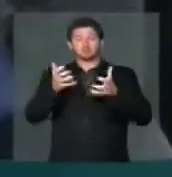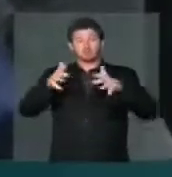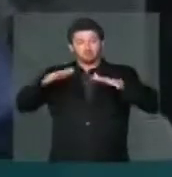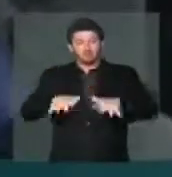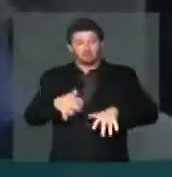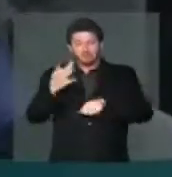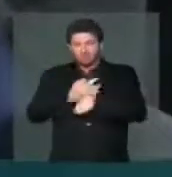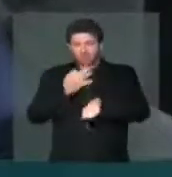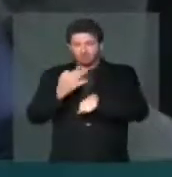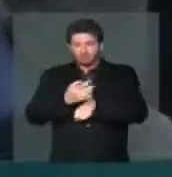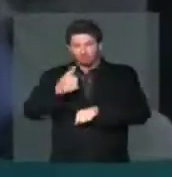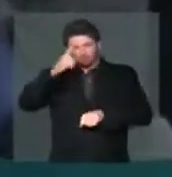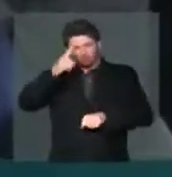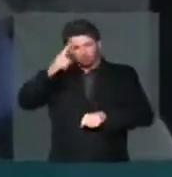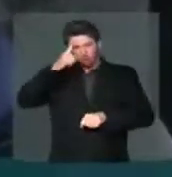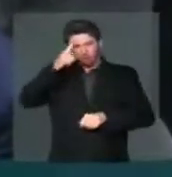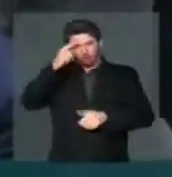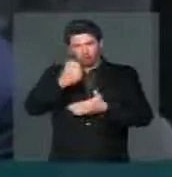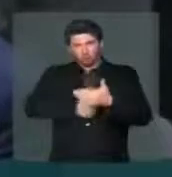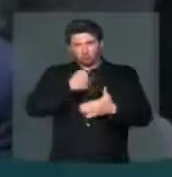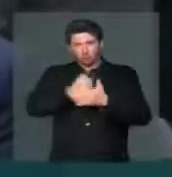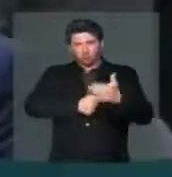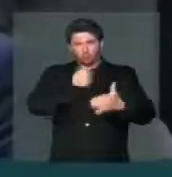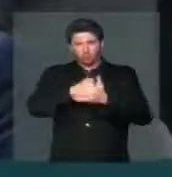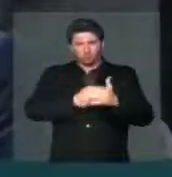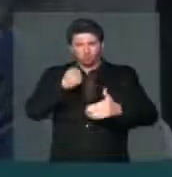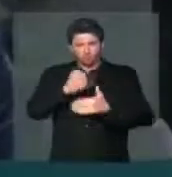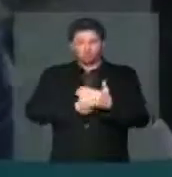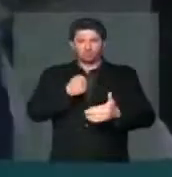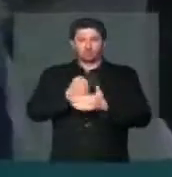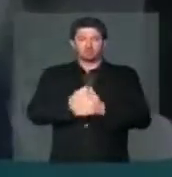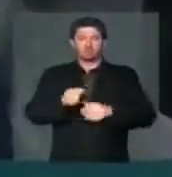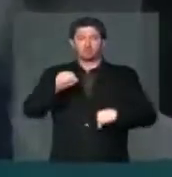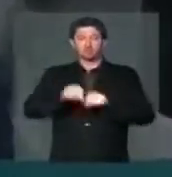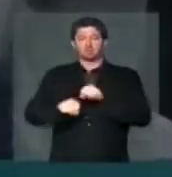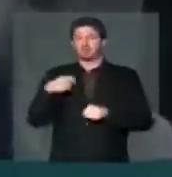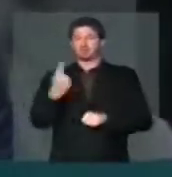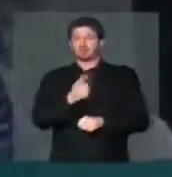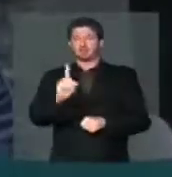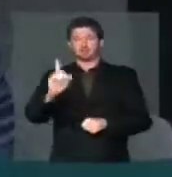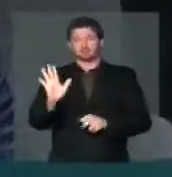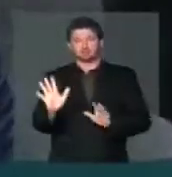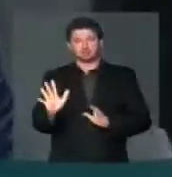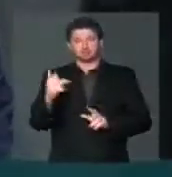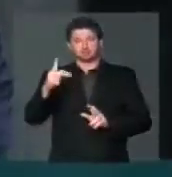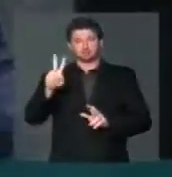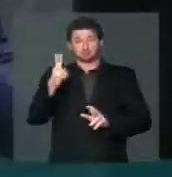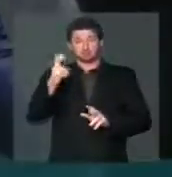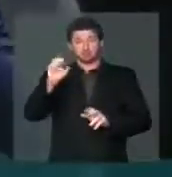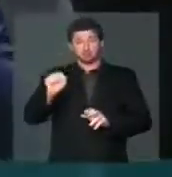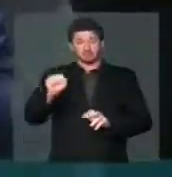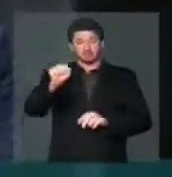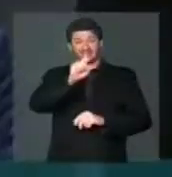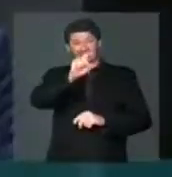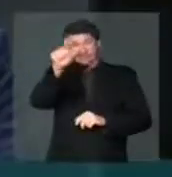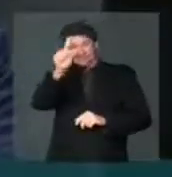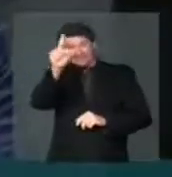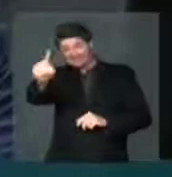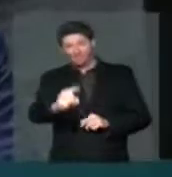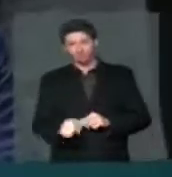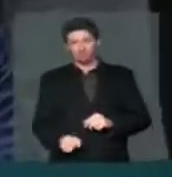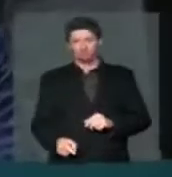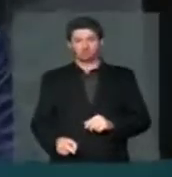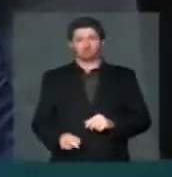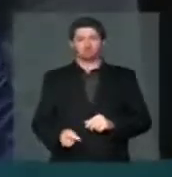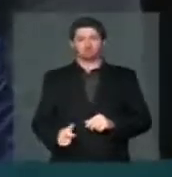aqui dia mais dia lutando para não sermos exterminados. Então o PHS vota não